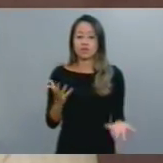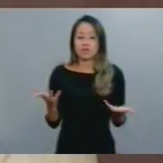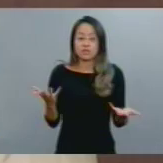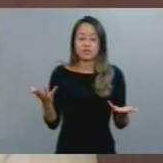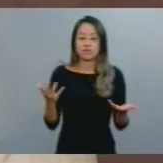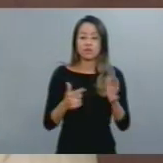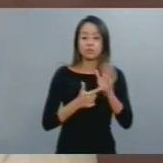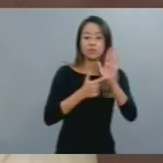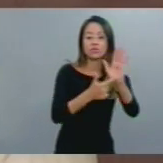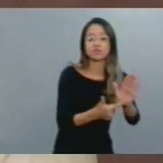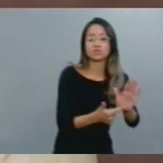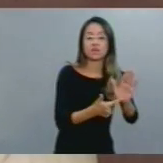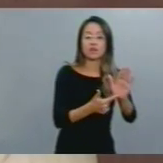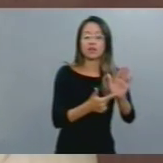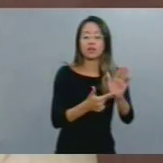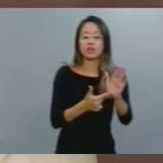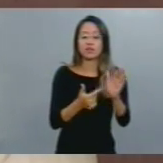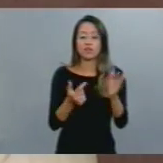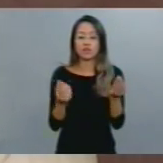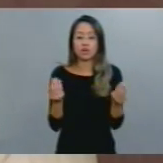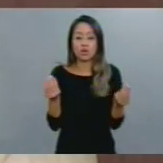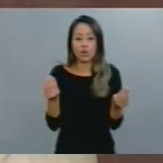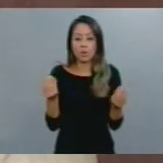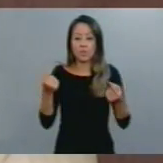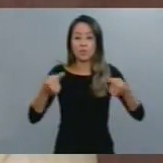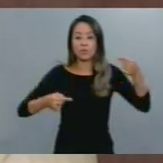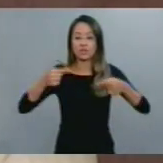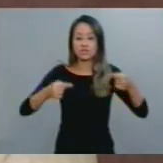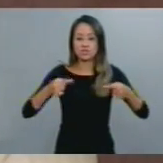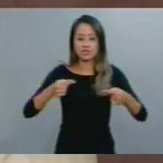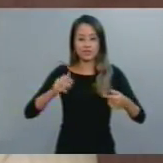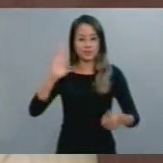com relação à esfera política.